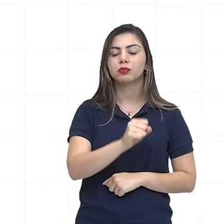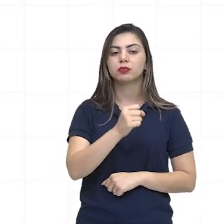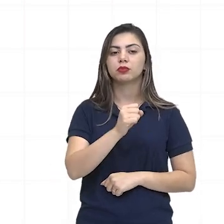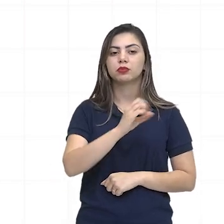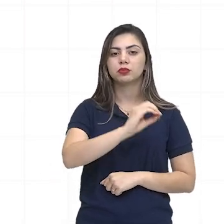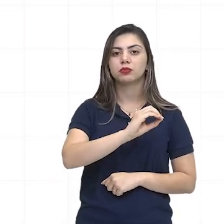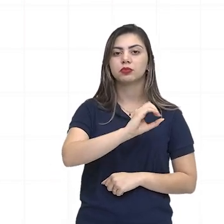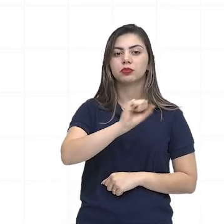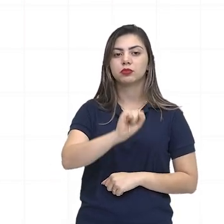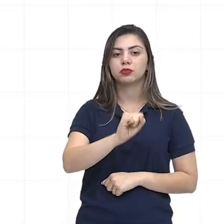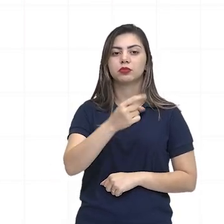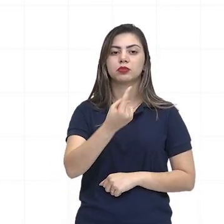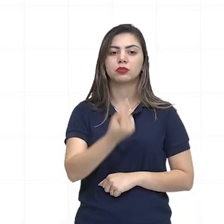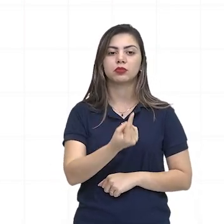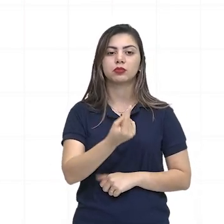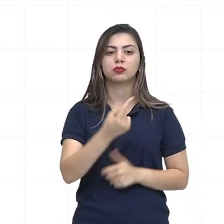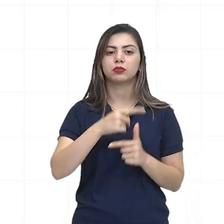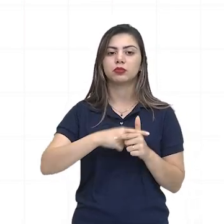0,81